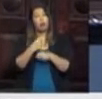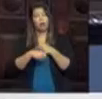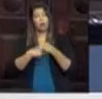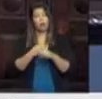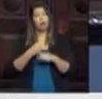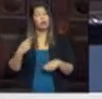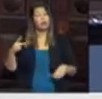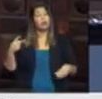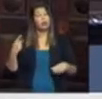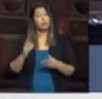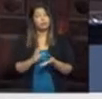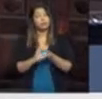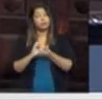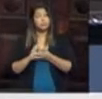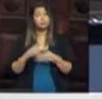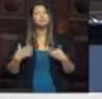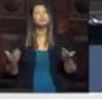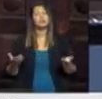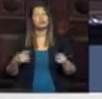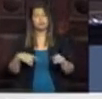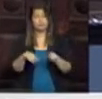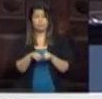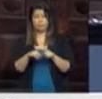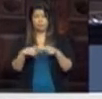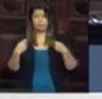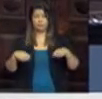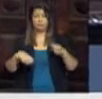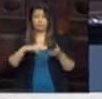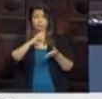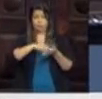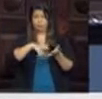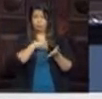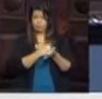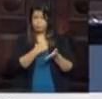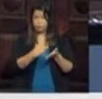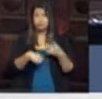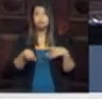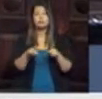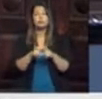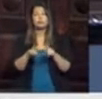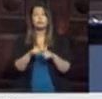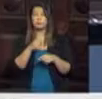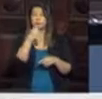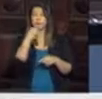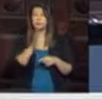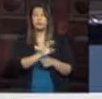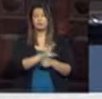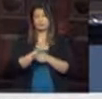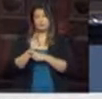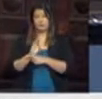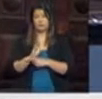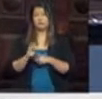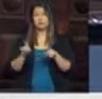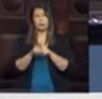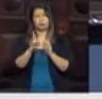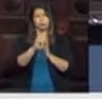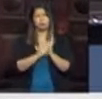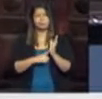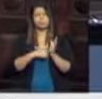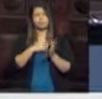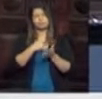DUB, Documento Único dos Benefícios. Autodeclaração, mas que não tem nenhum